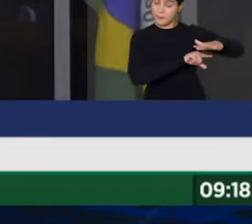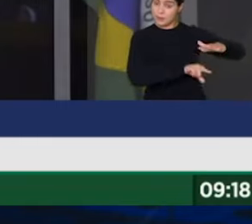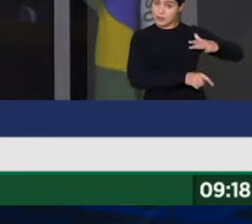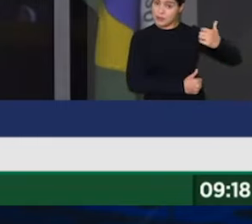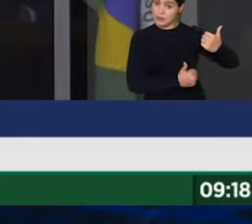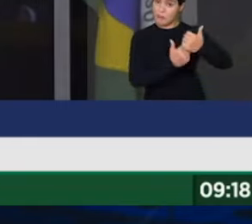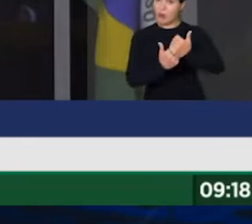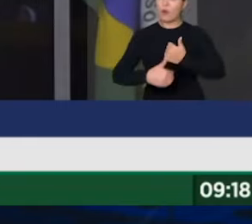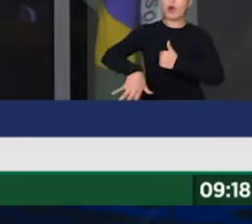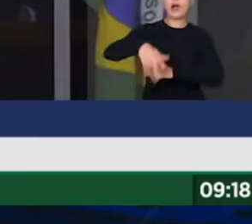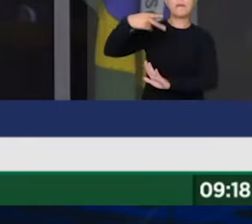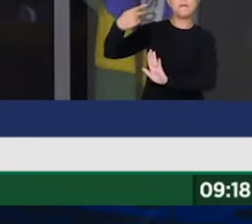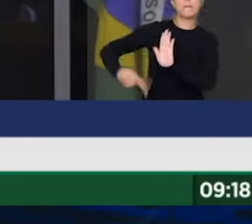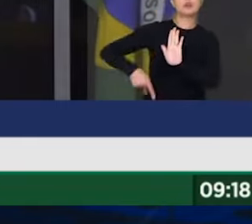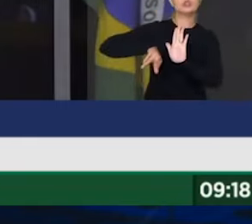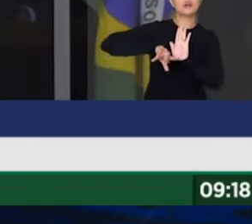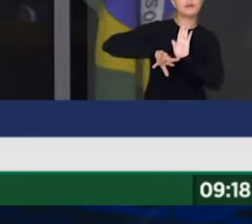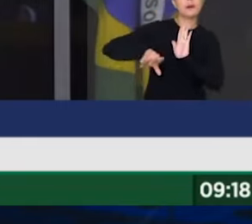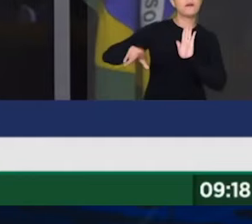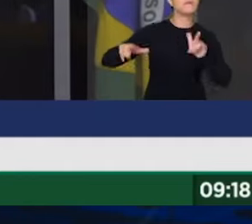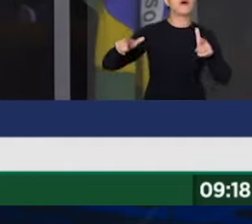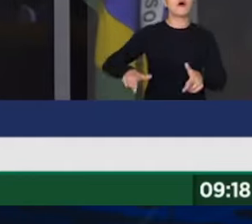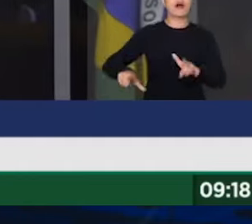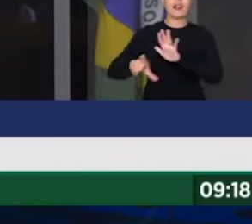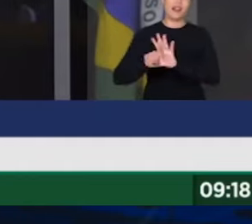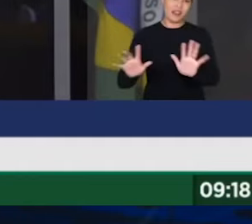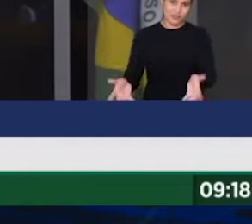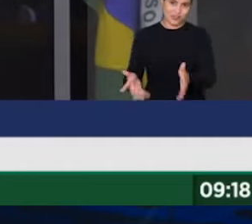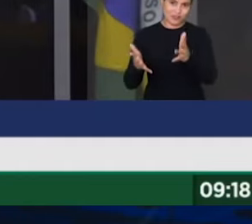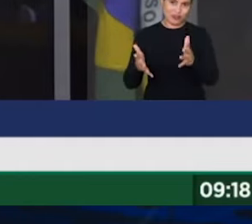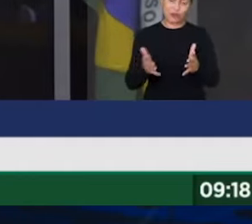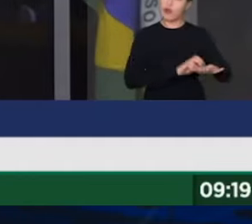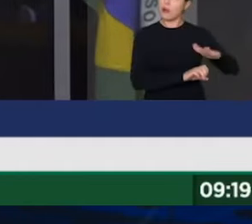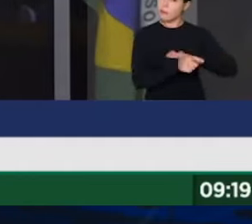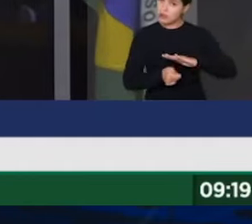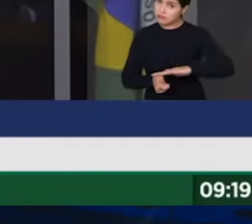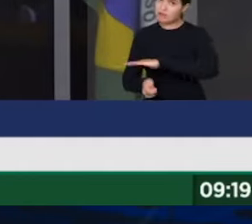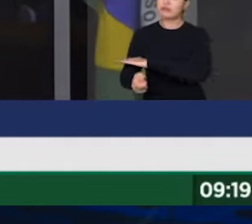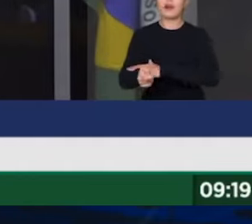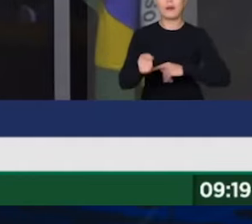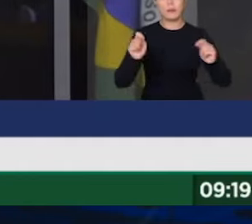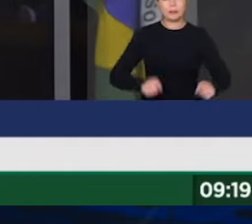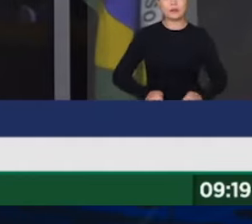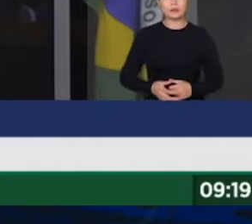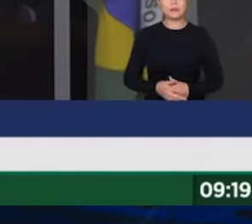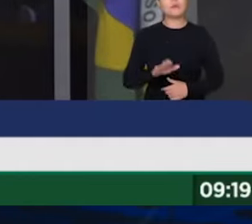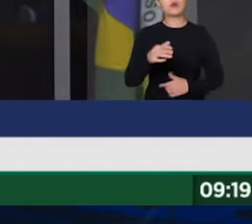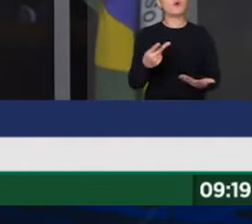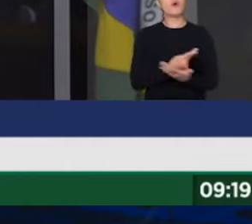naqueles projetos aprovados pelo departamento da lei de incentivo. Mas ontem tivemos a aprovação aqui do